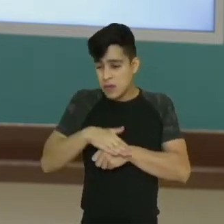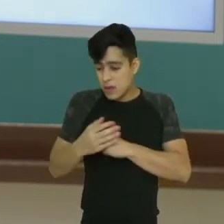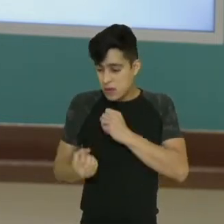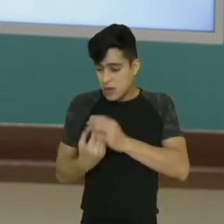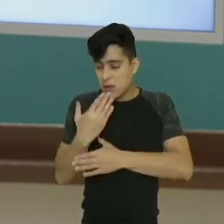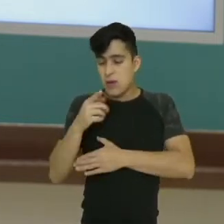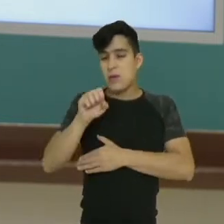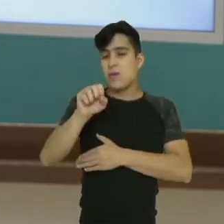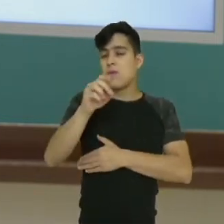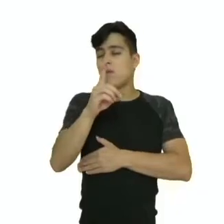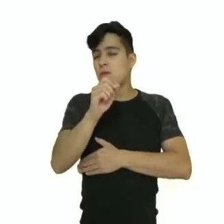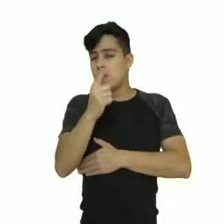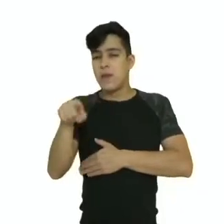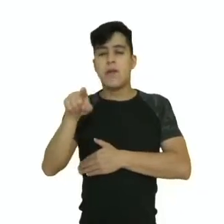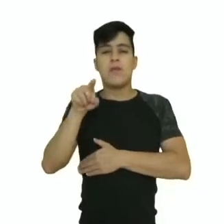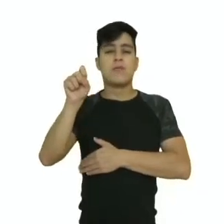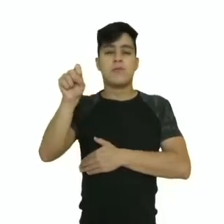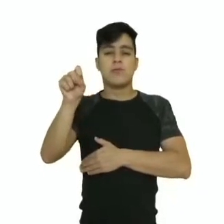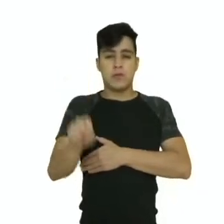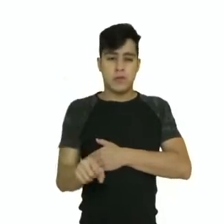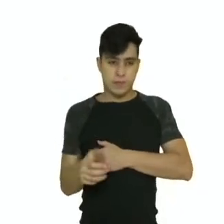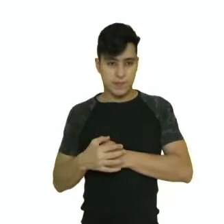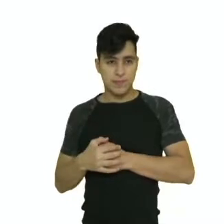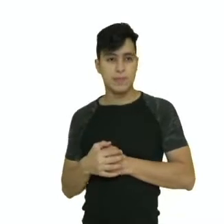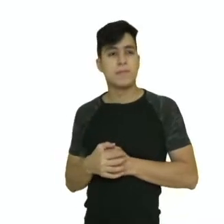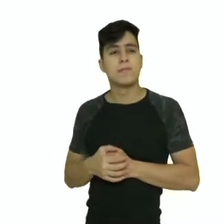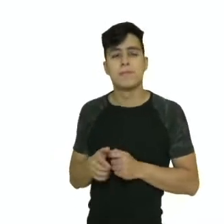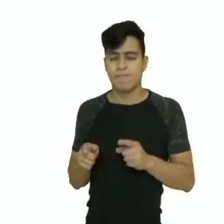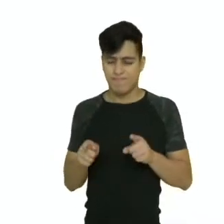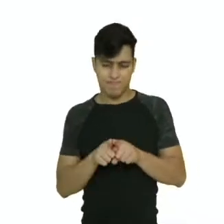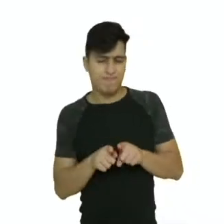Sul. Nigéria, além de outros também